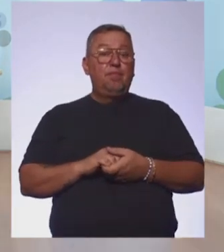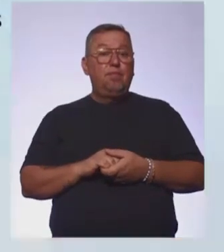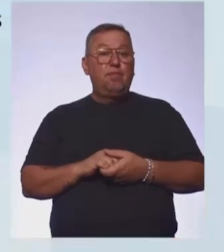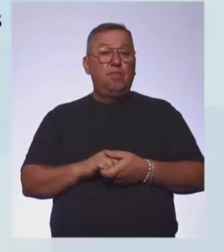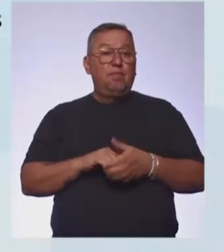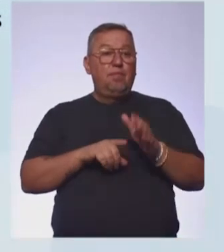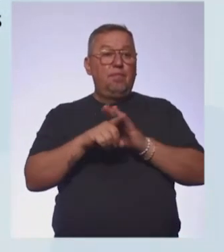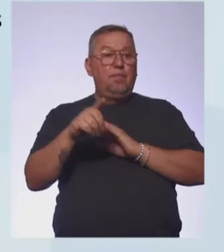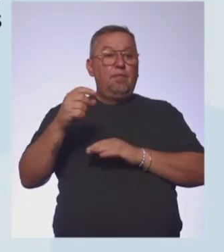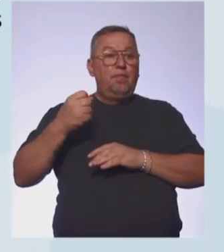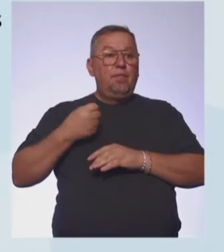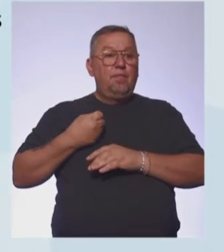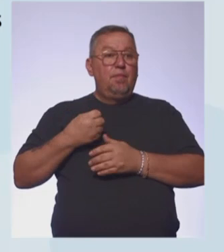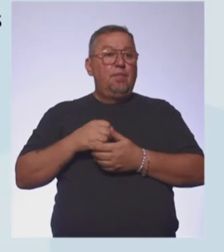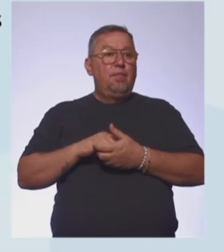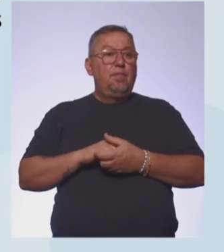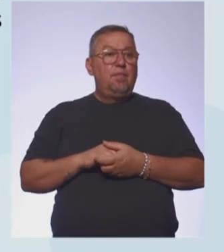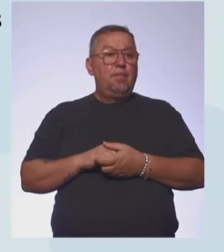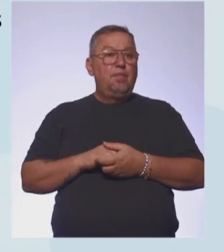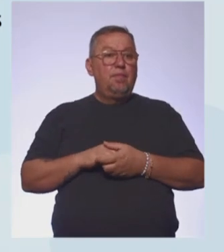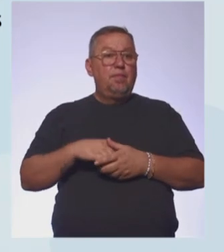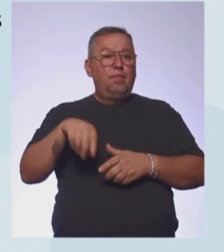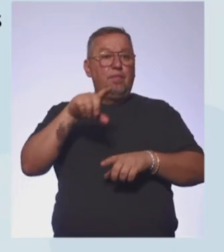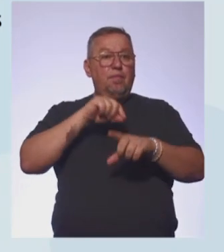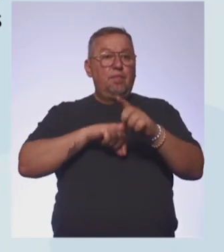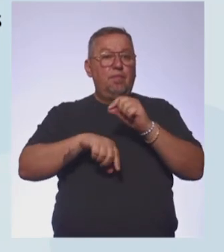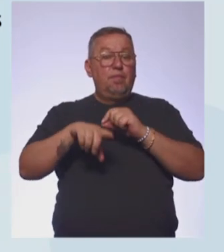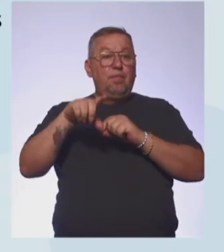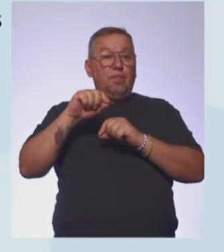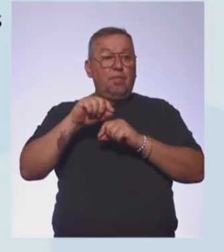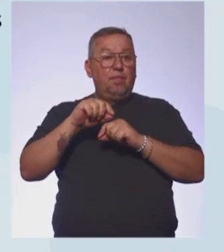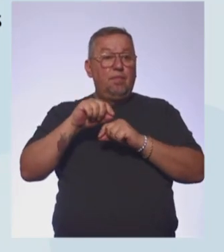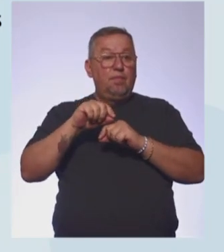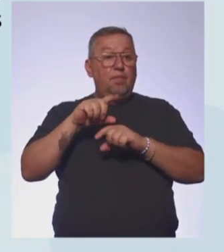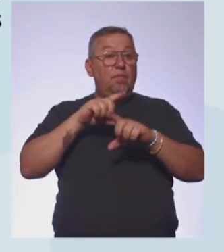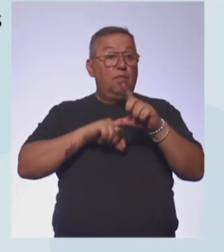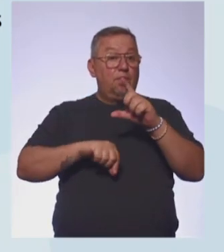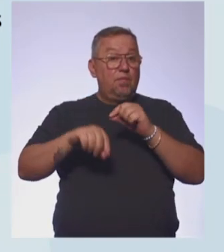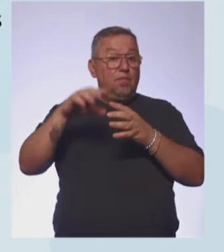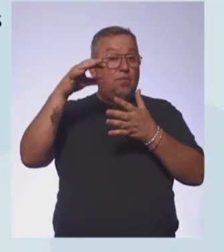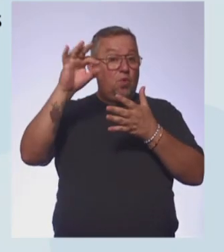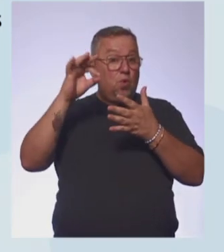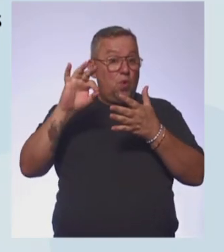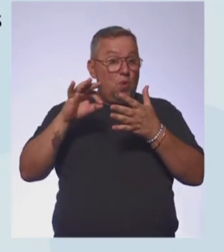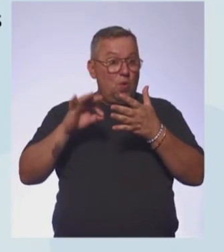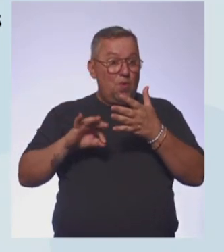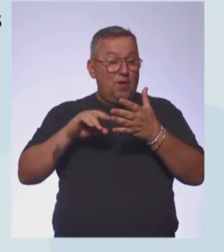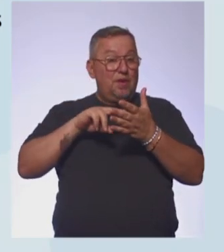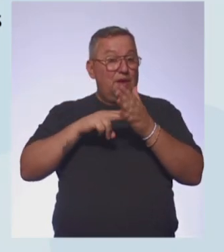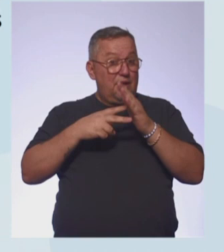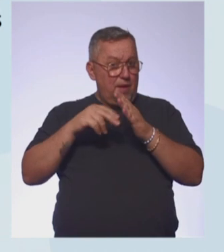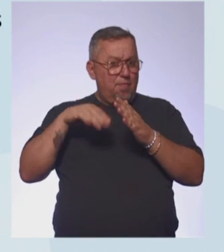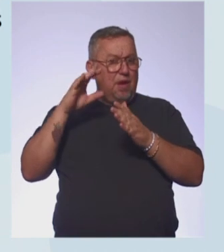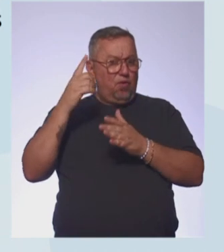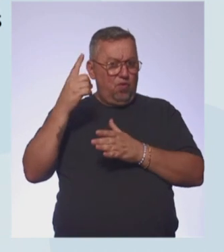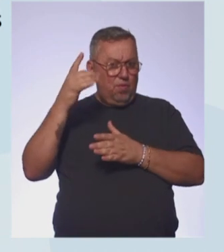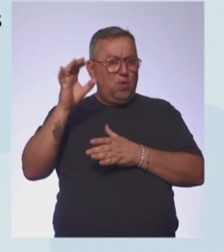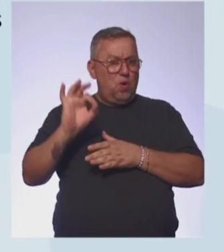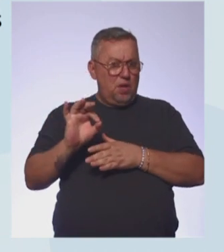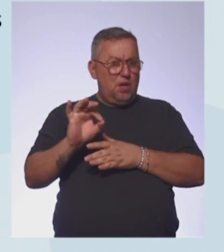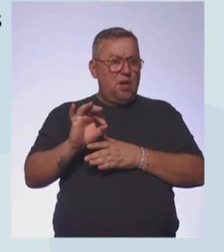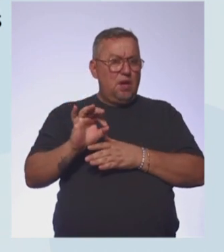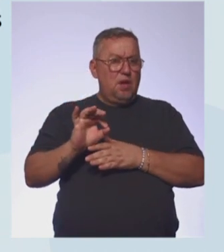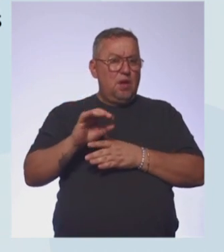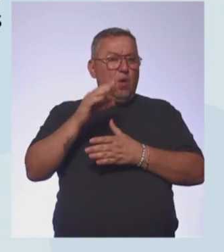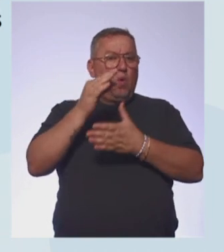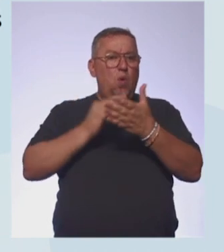Questão 3. Assinale as alternativas corretas, hein? Então, significa que tem mais de uma. O